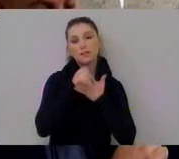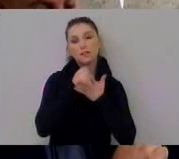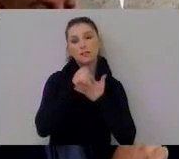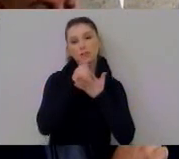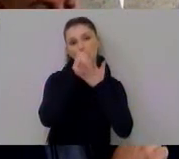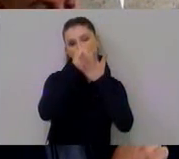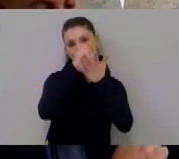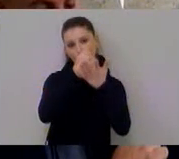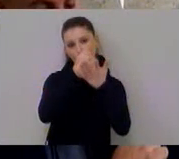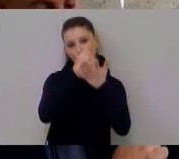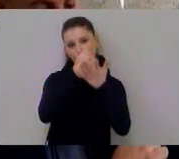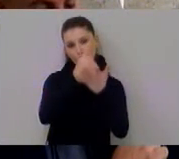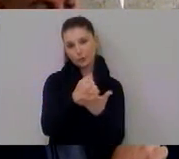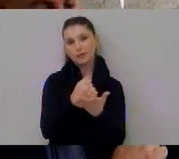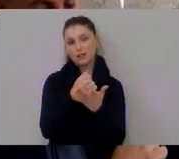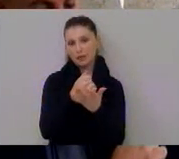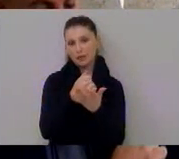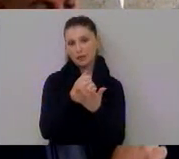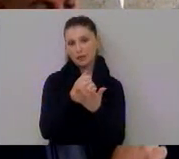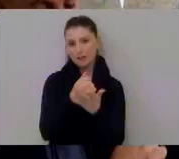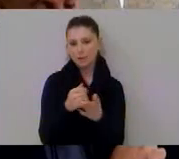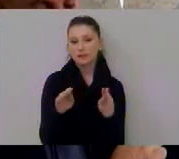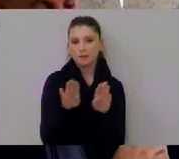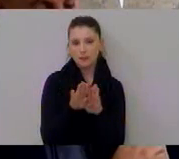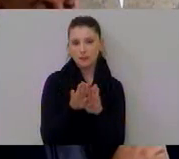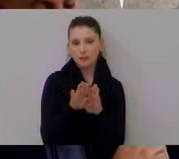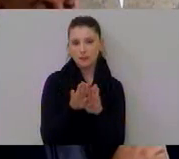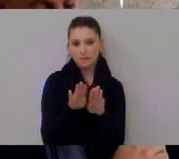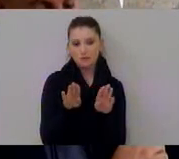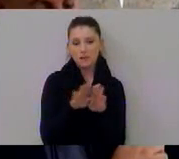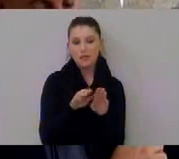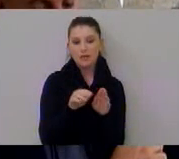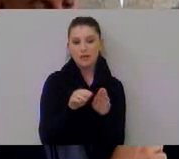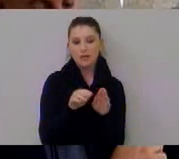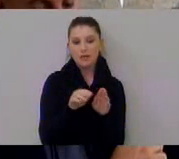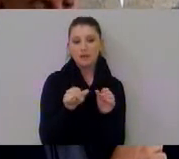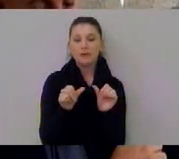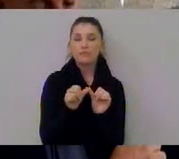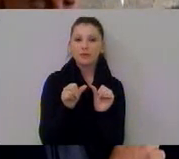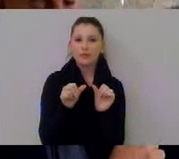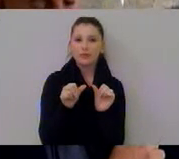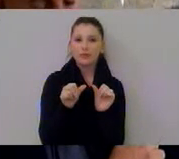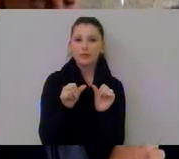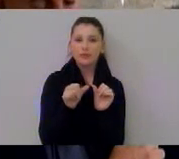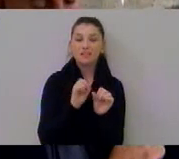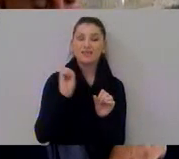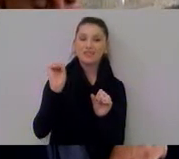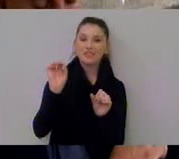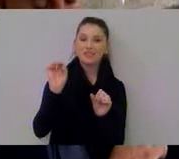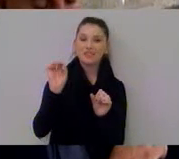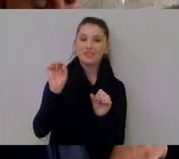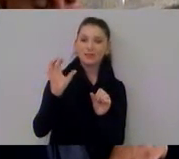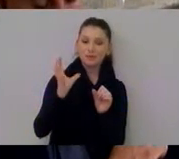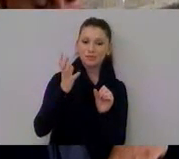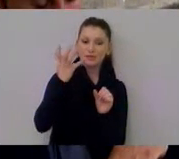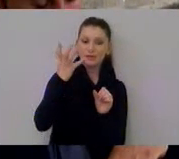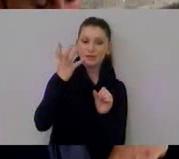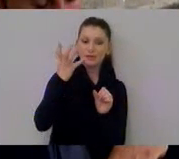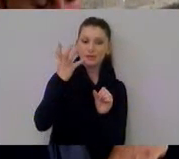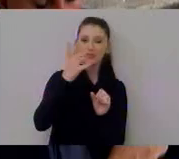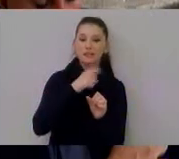incentivar e fazer acontecer em nossa cidade,